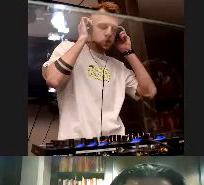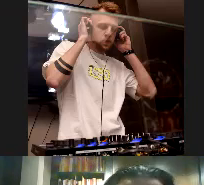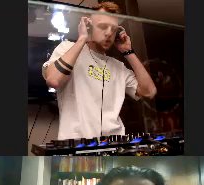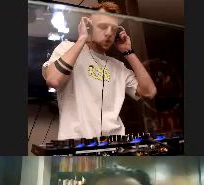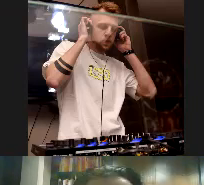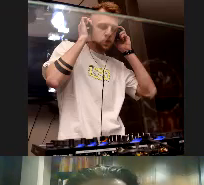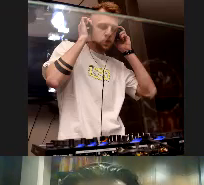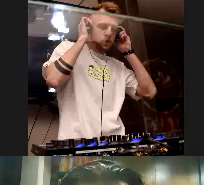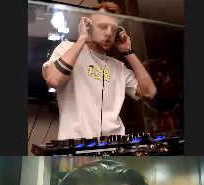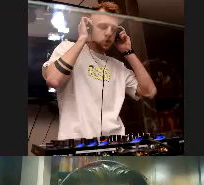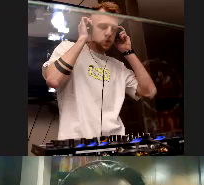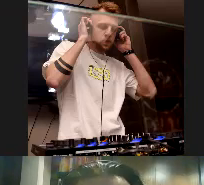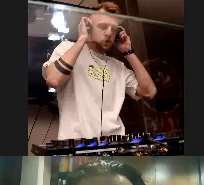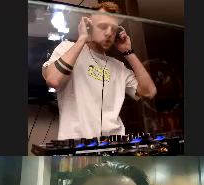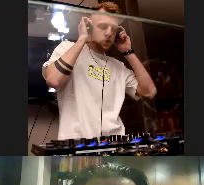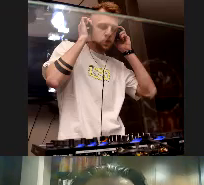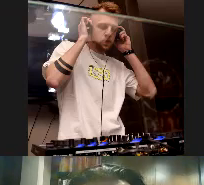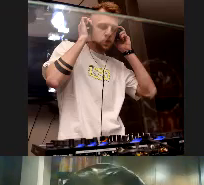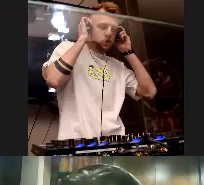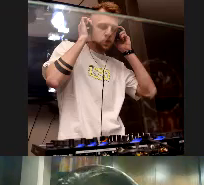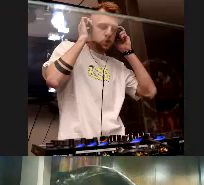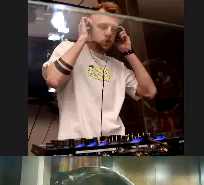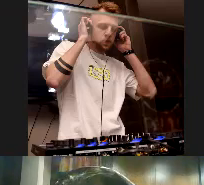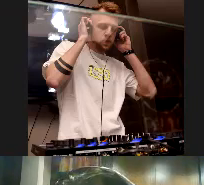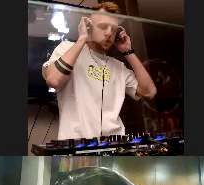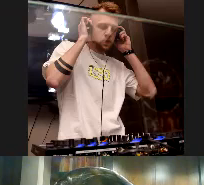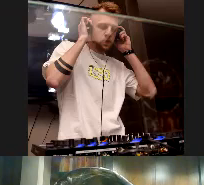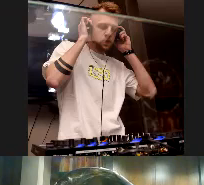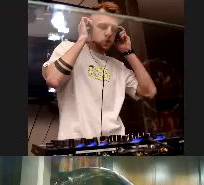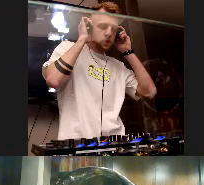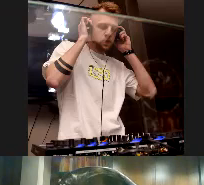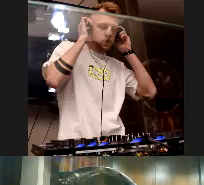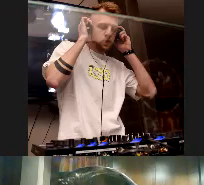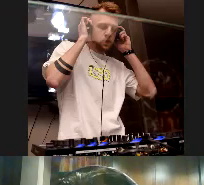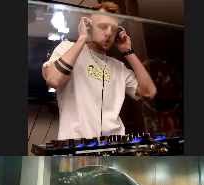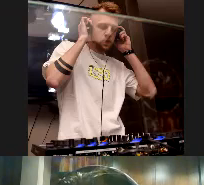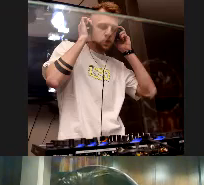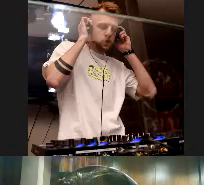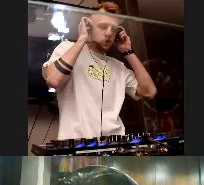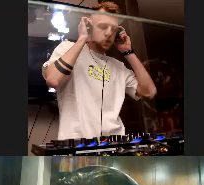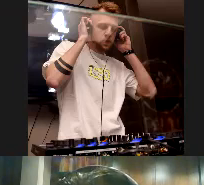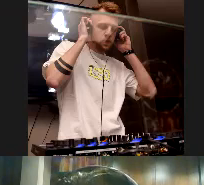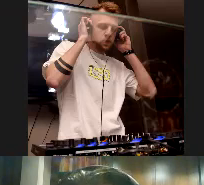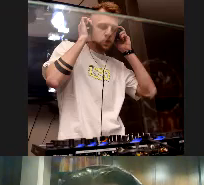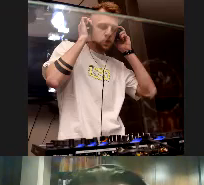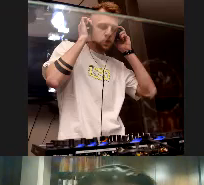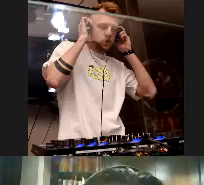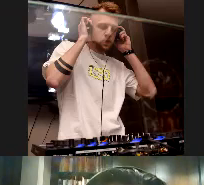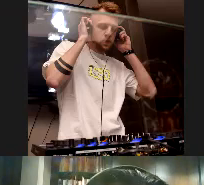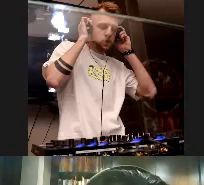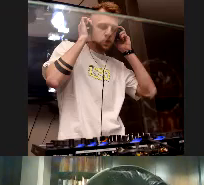Certo? Nós vamos refinar bem isso. O objetivo aqui é vocês terem uma noção bem